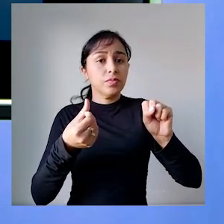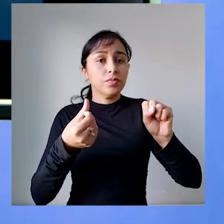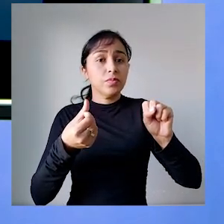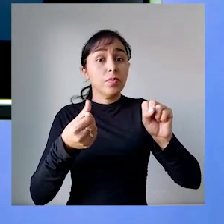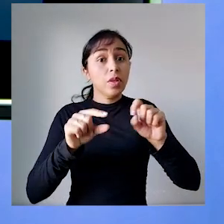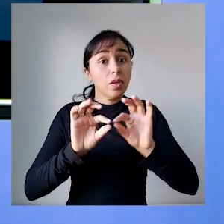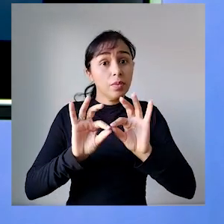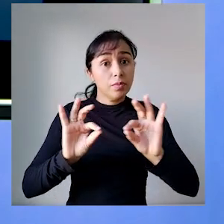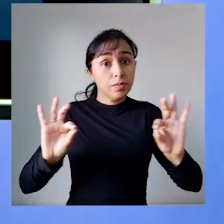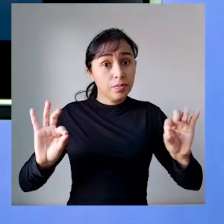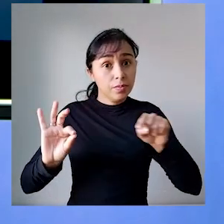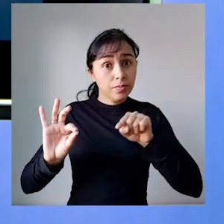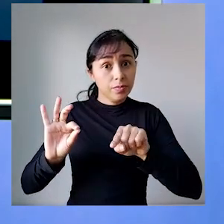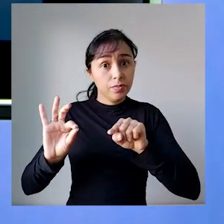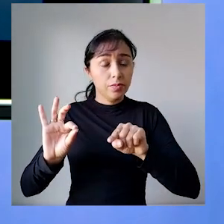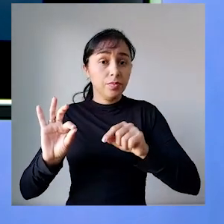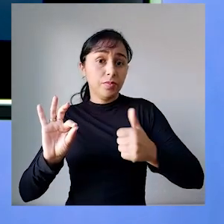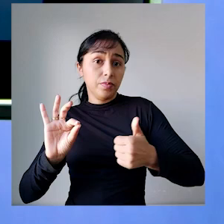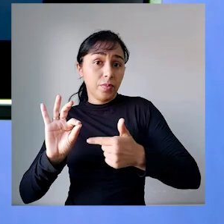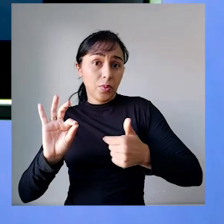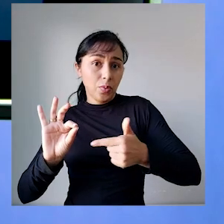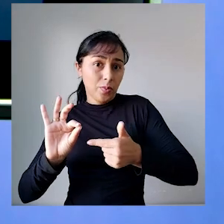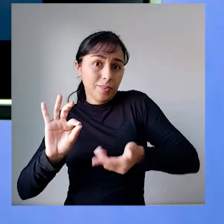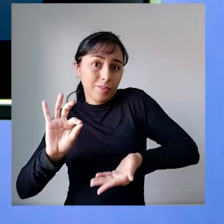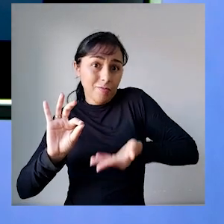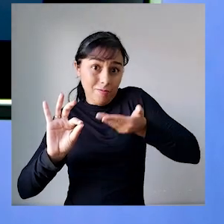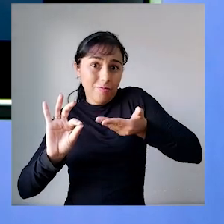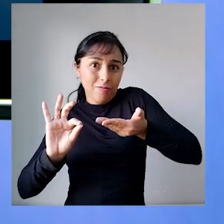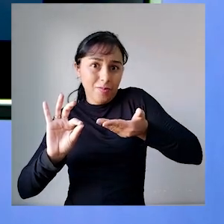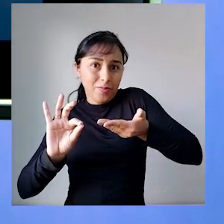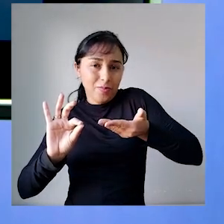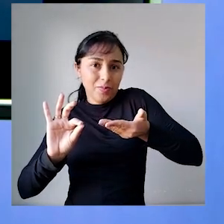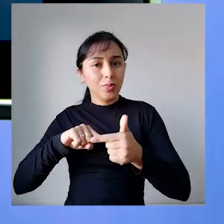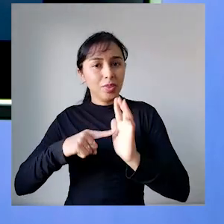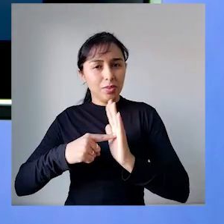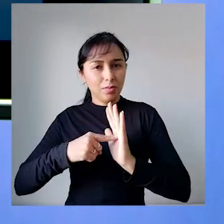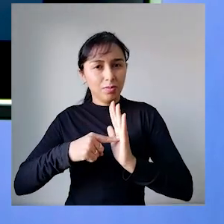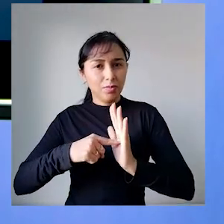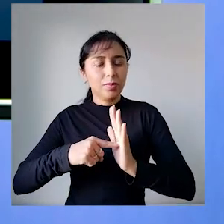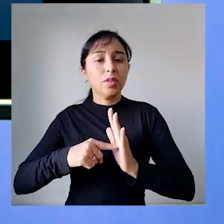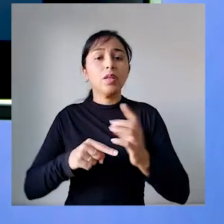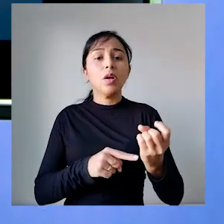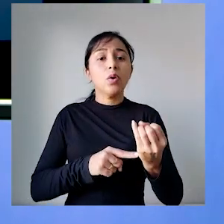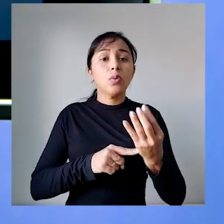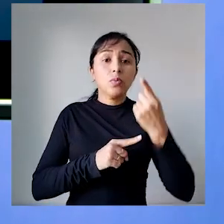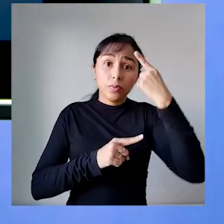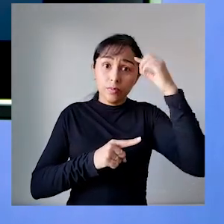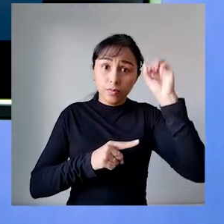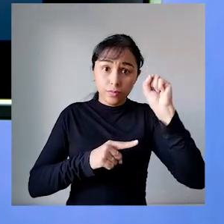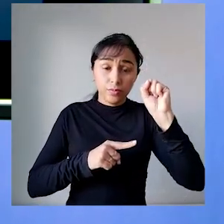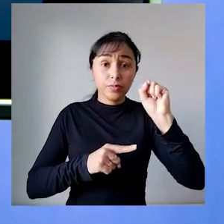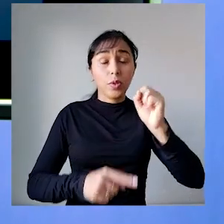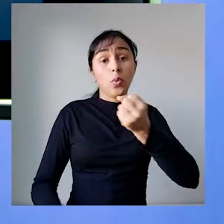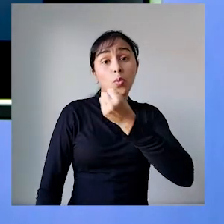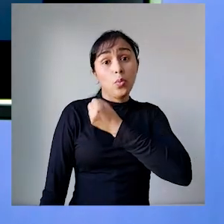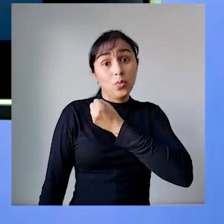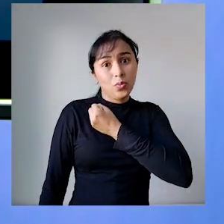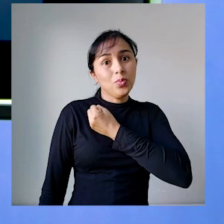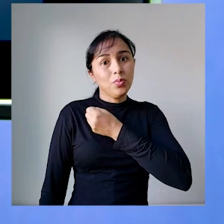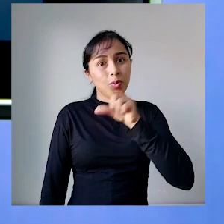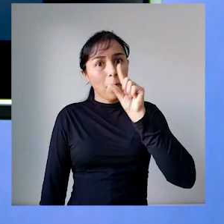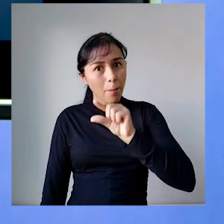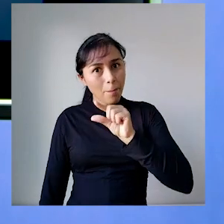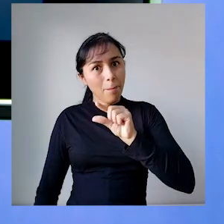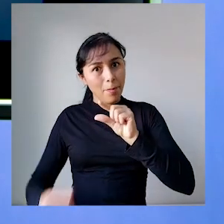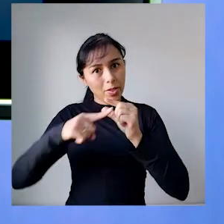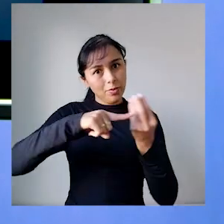porque aumentou o número de máquinas que estão operando. E aí, então, se eu vou fazer em menos dia, o menor dos números vão para